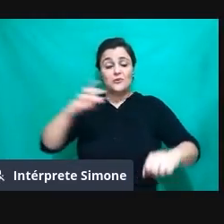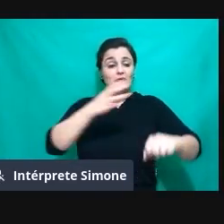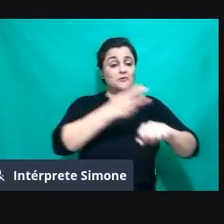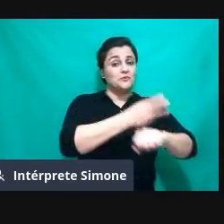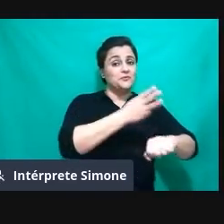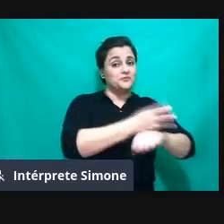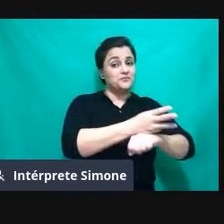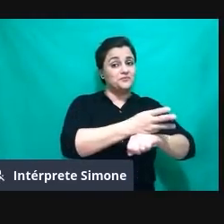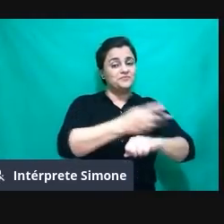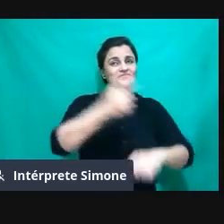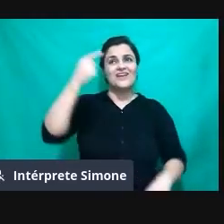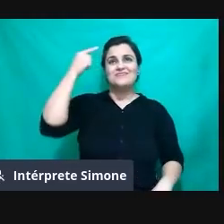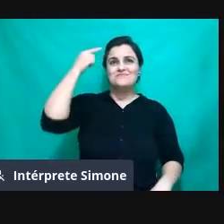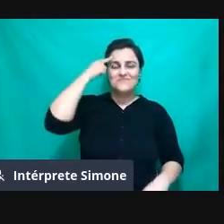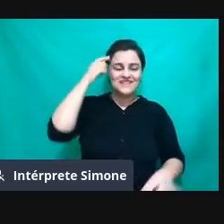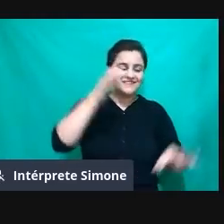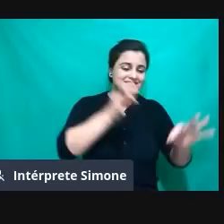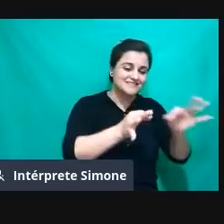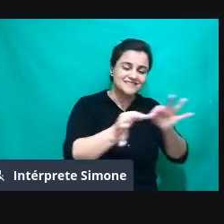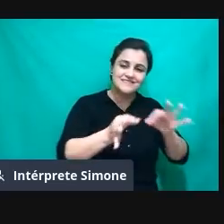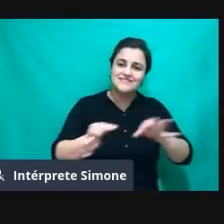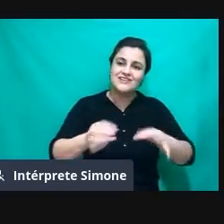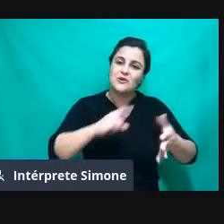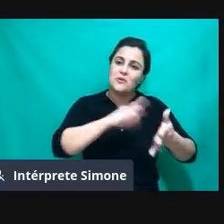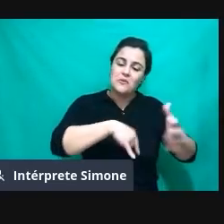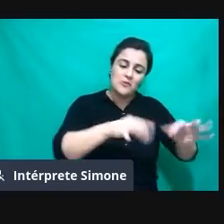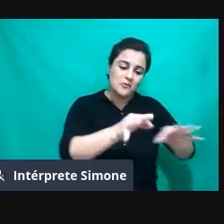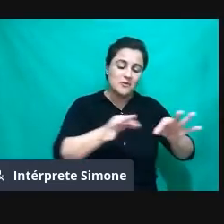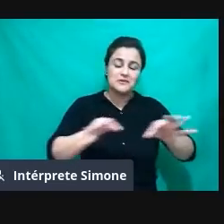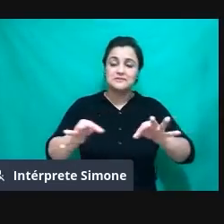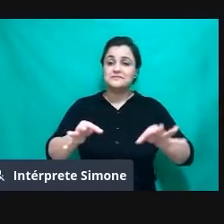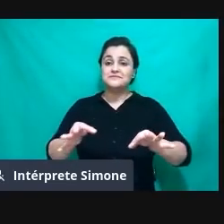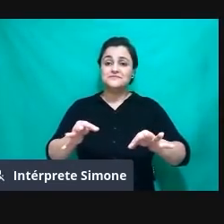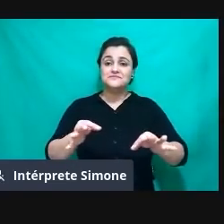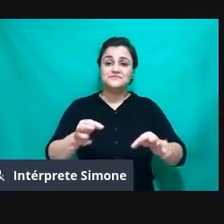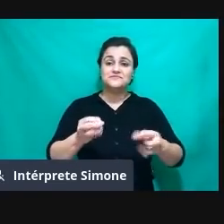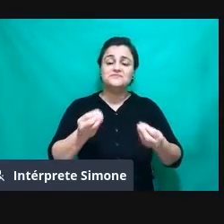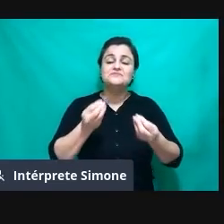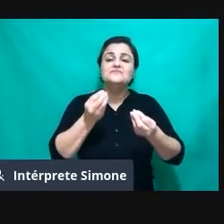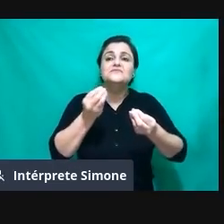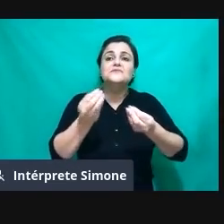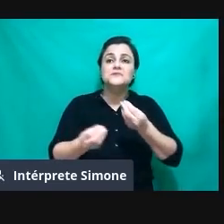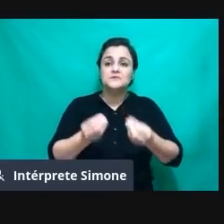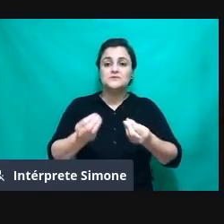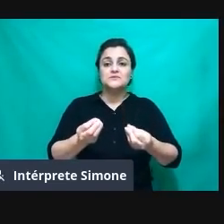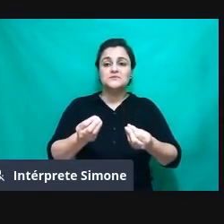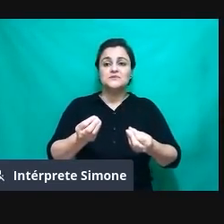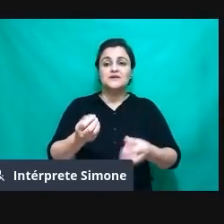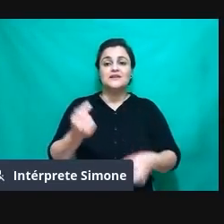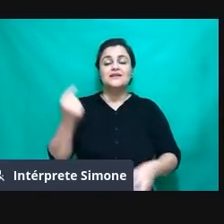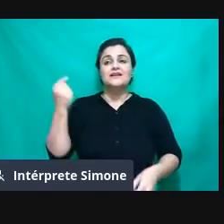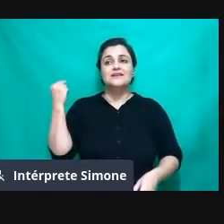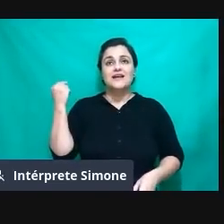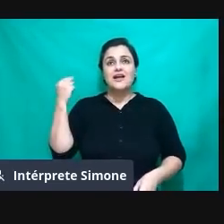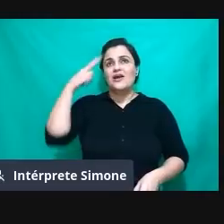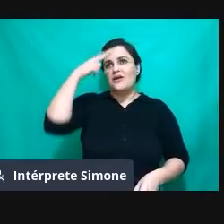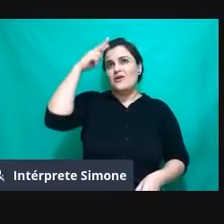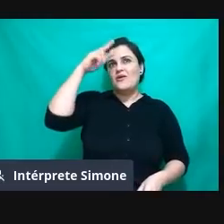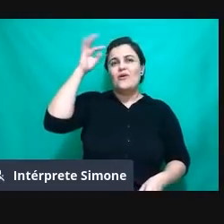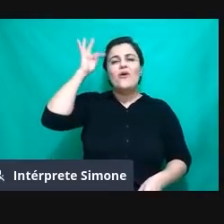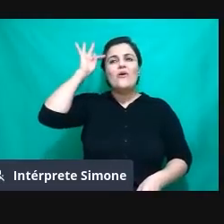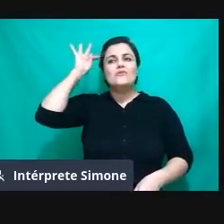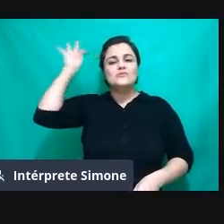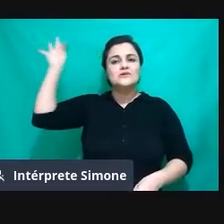as palavras lá do Morin, que a Berê leu para nós antes. O nosso planejamento tem que ser